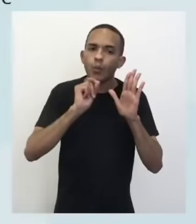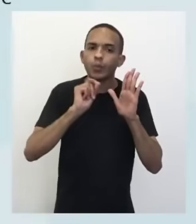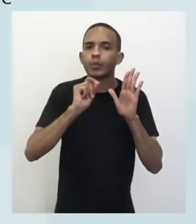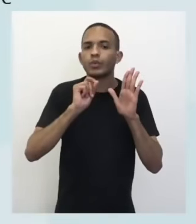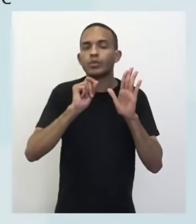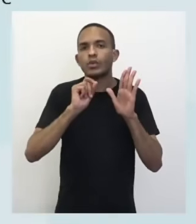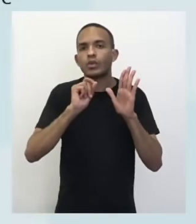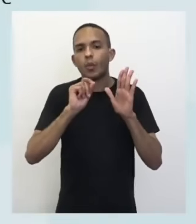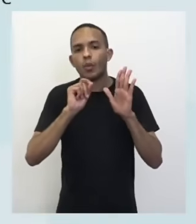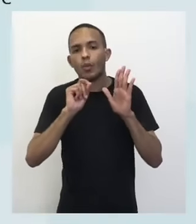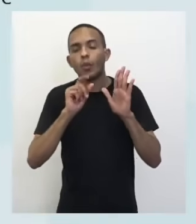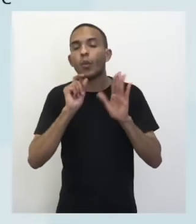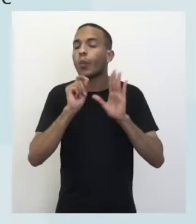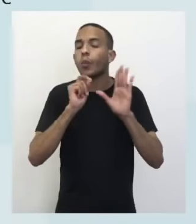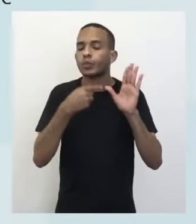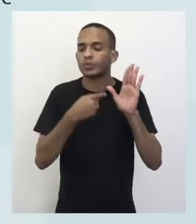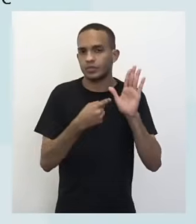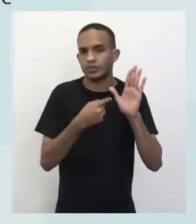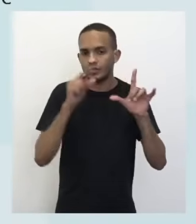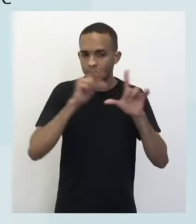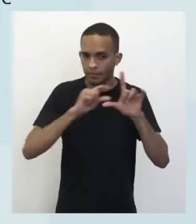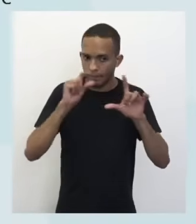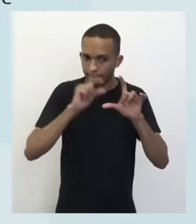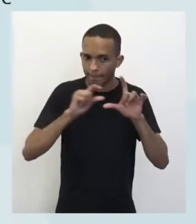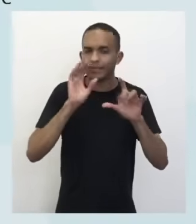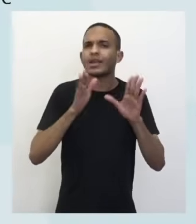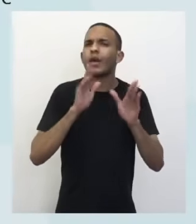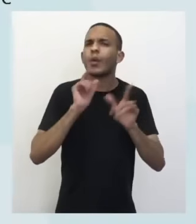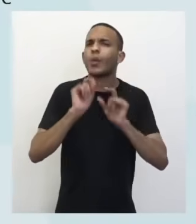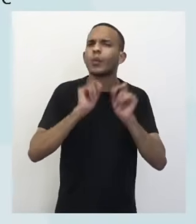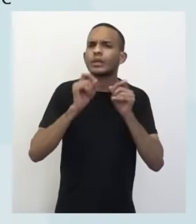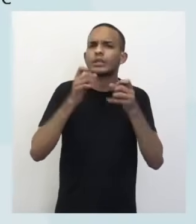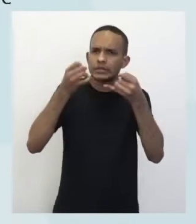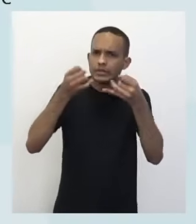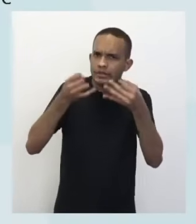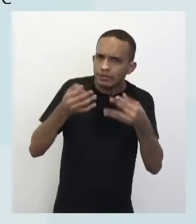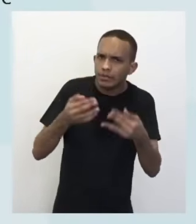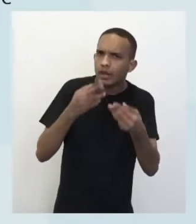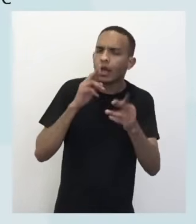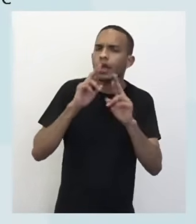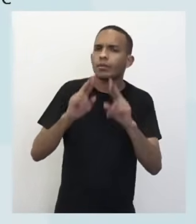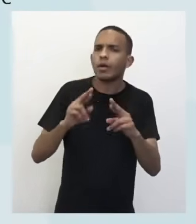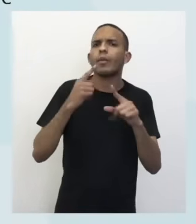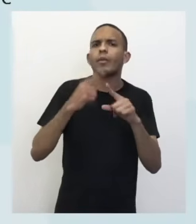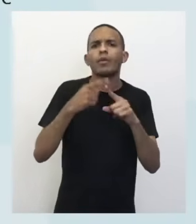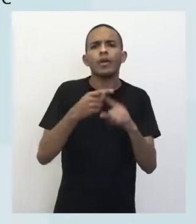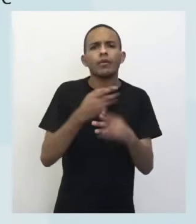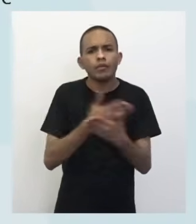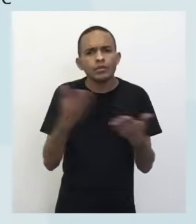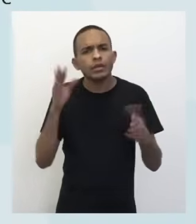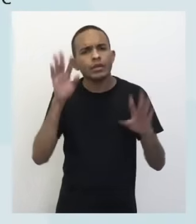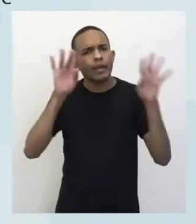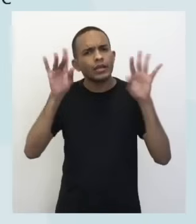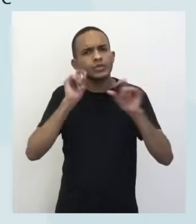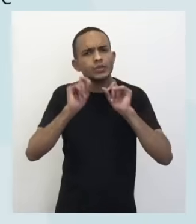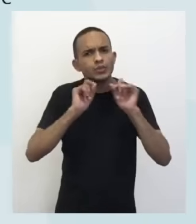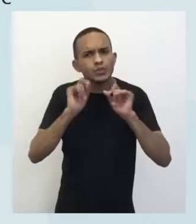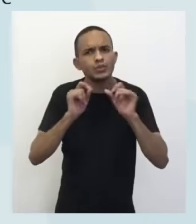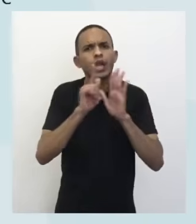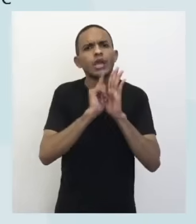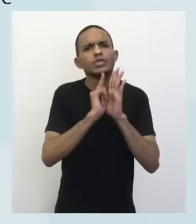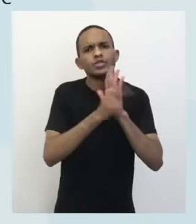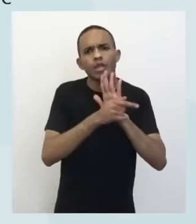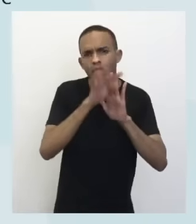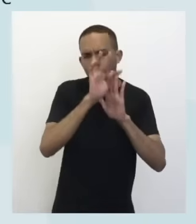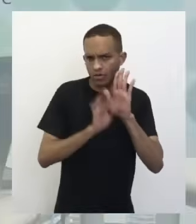ou uma. Agora que eu já dei um spoiler básico, justifique a sua resposta. Por que vocês acham que é este gênero